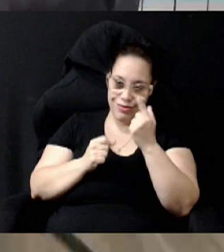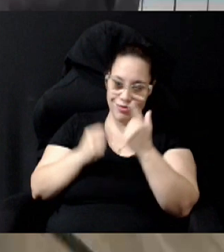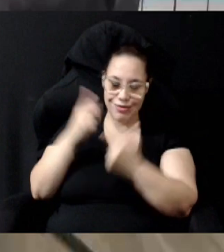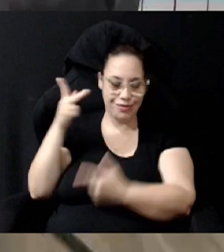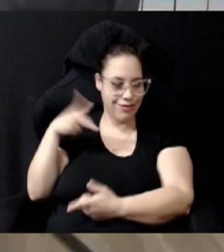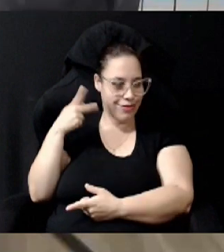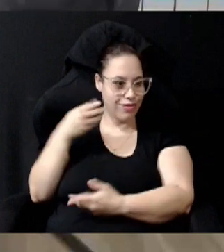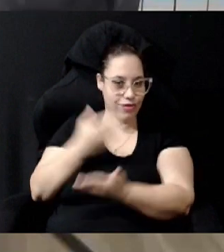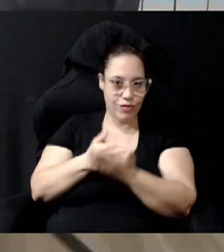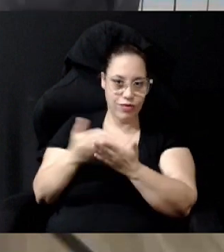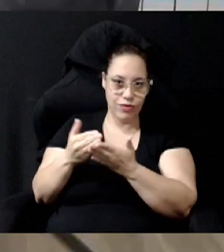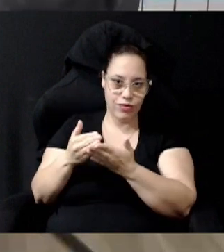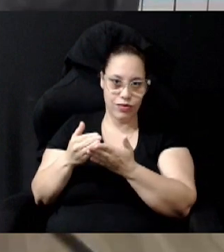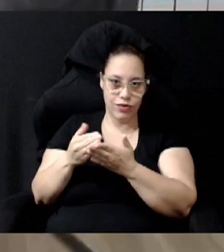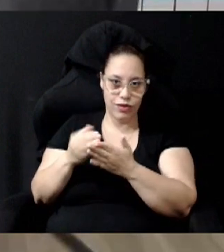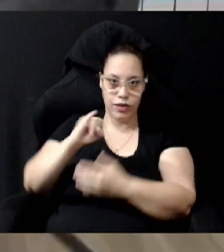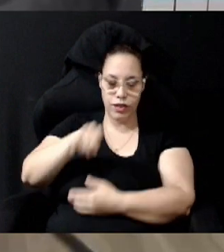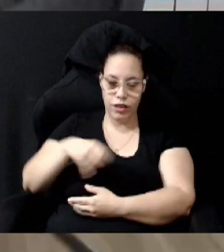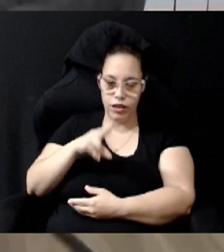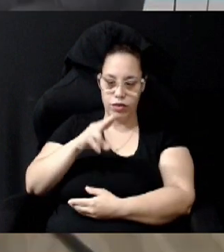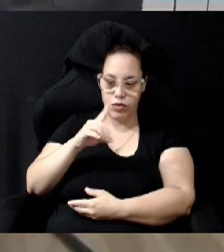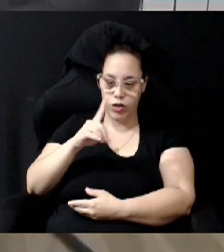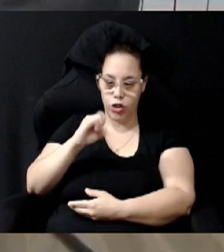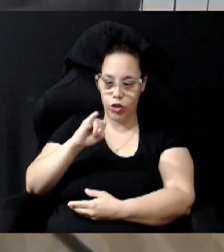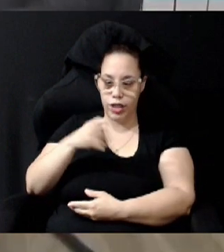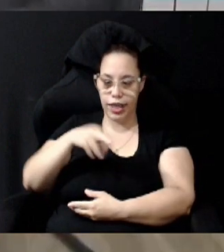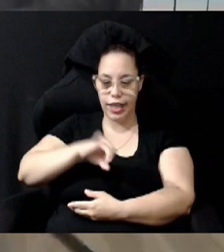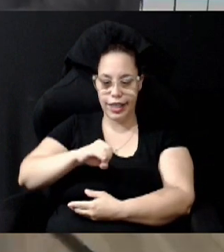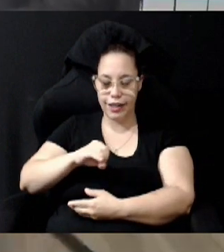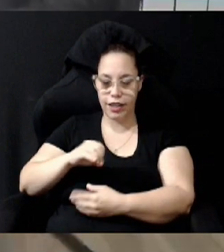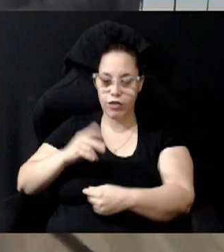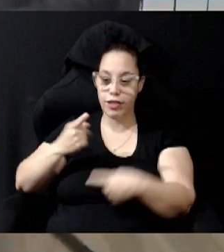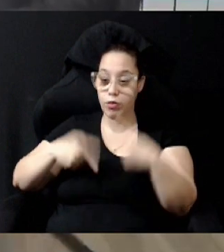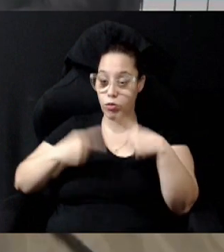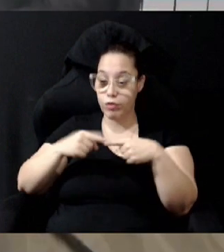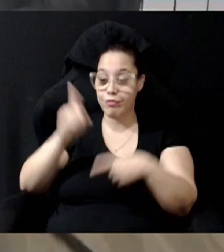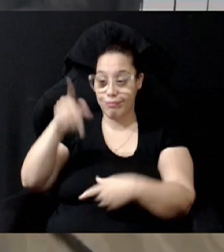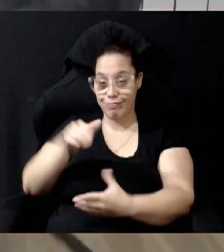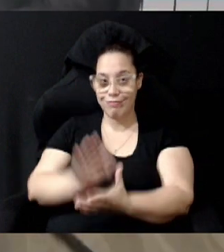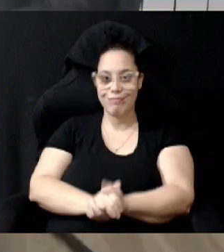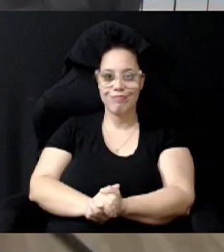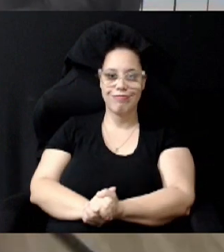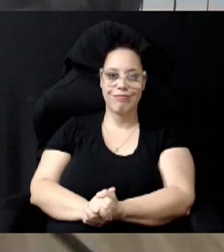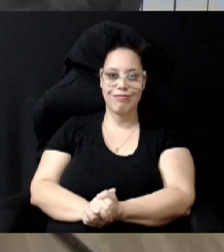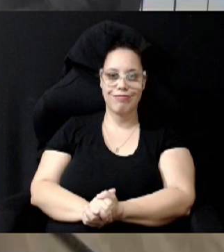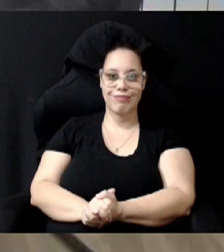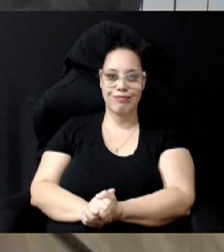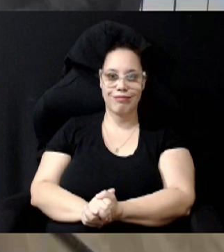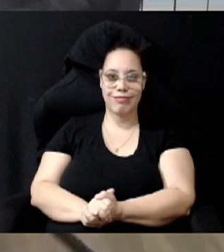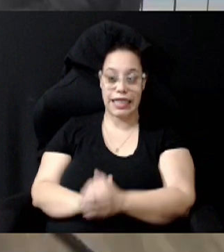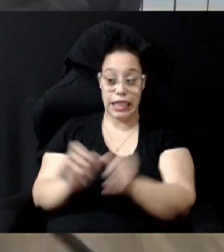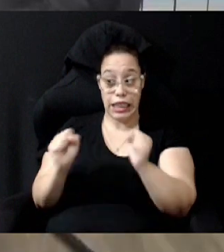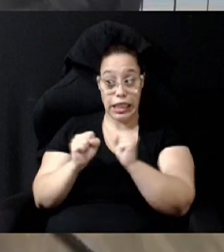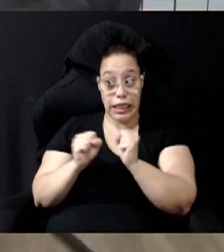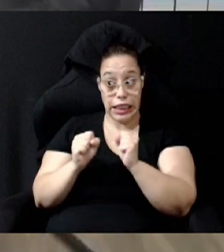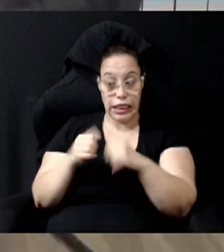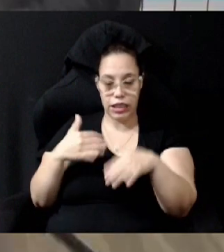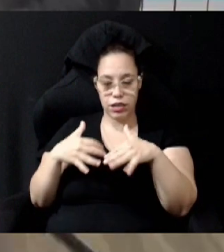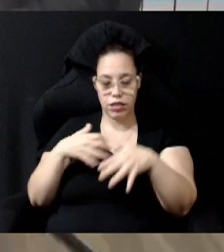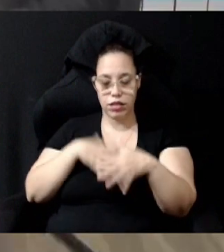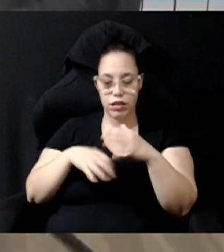pela judicialização da política, é essa, tá? Então, Tensão entre os Poderes, acessa lá na